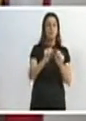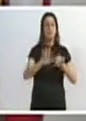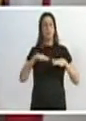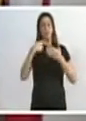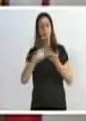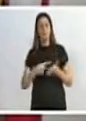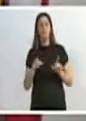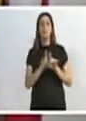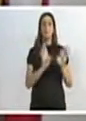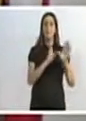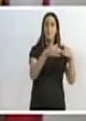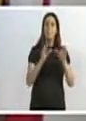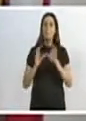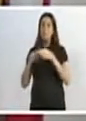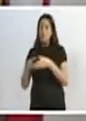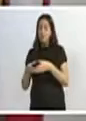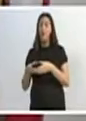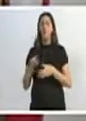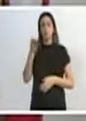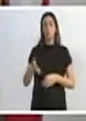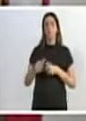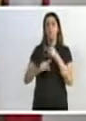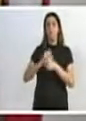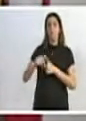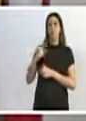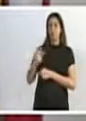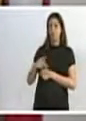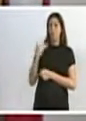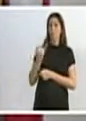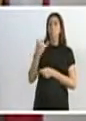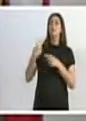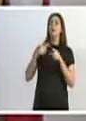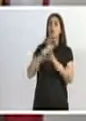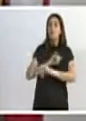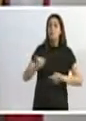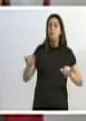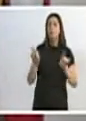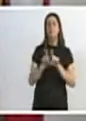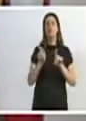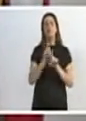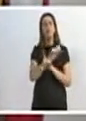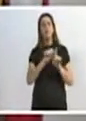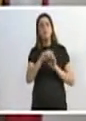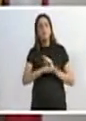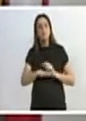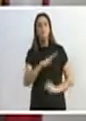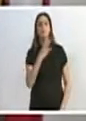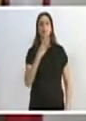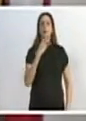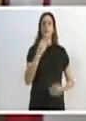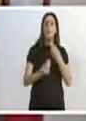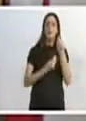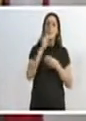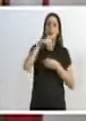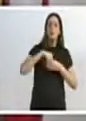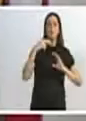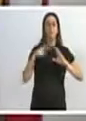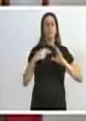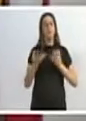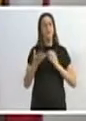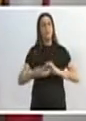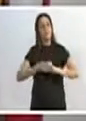comissões dessa casa. Um importante trabalho de divulgação, tão importante para a sociedade conhecer os trâmites internos. Então, parabenizar a